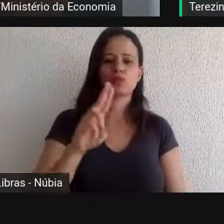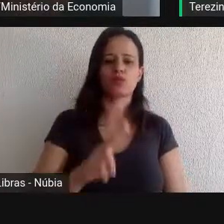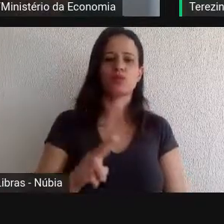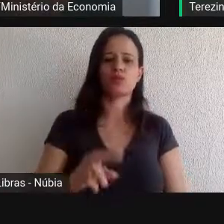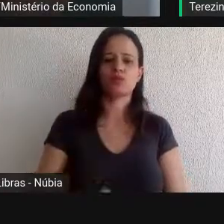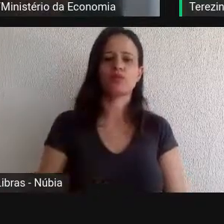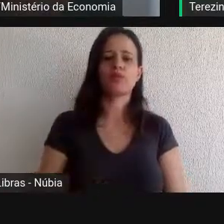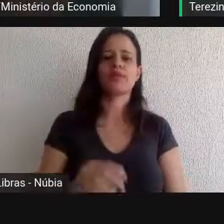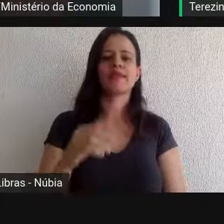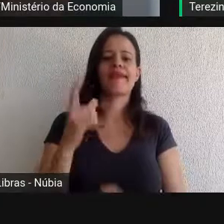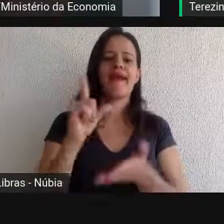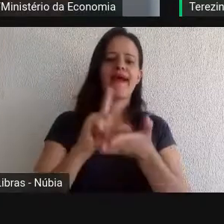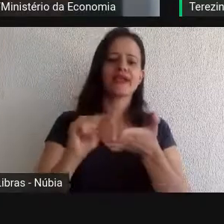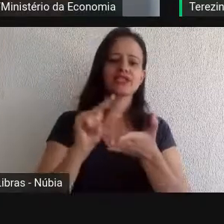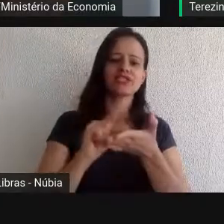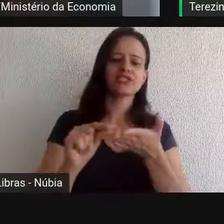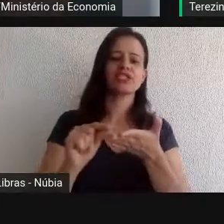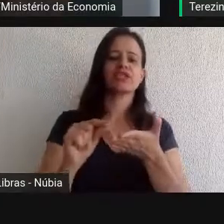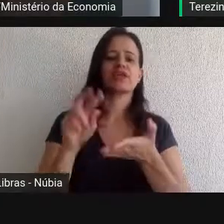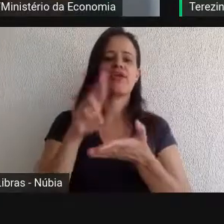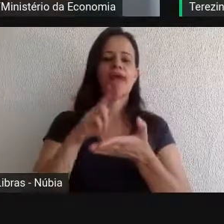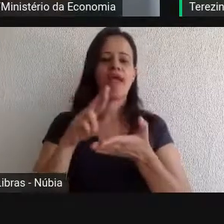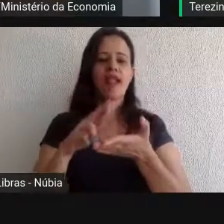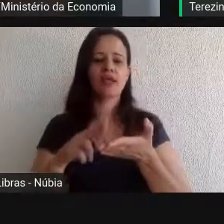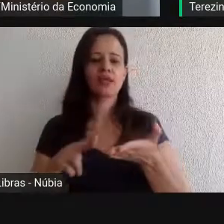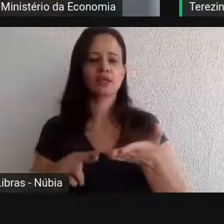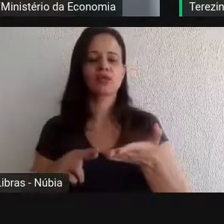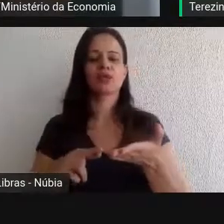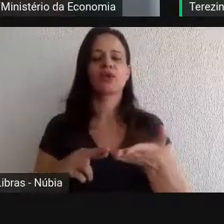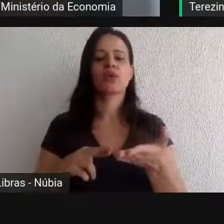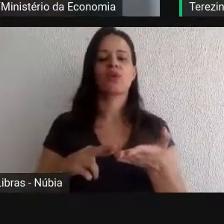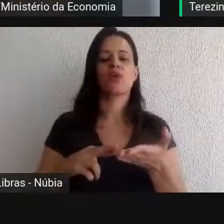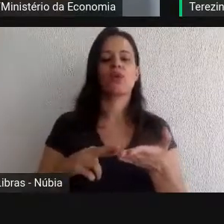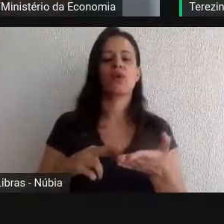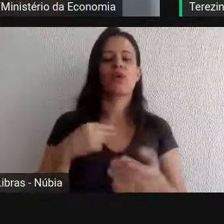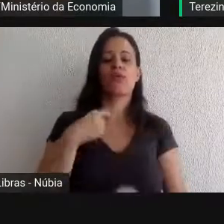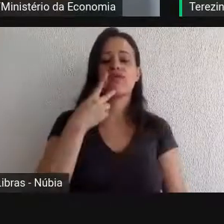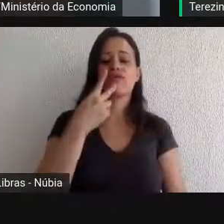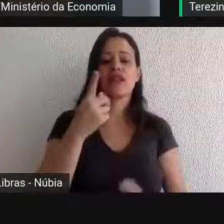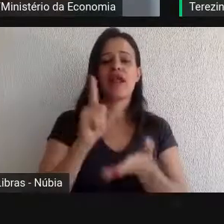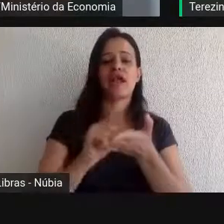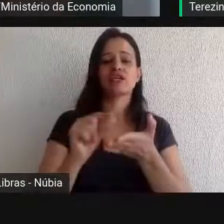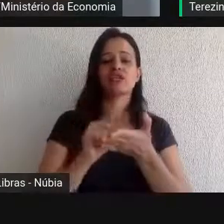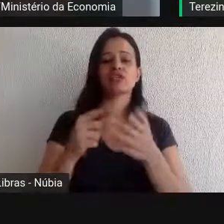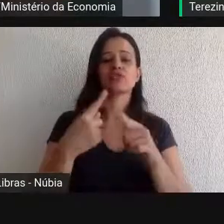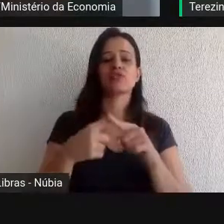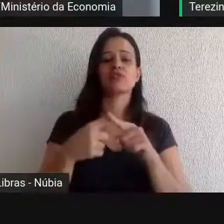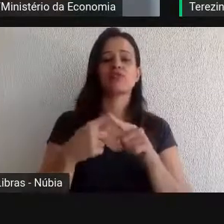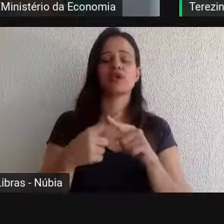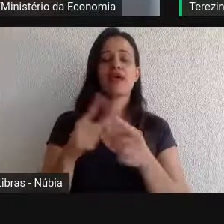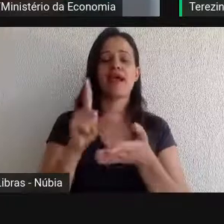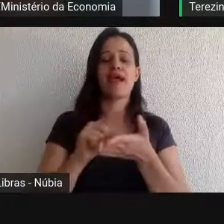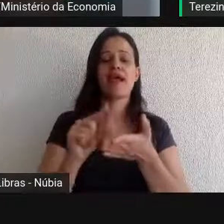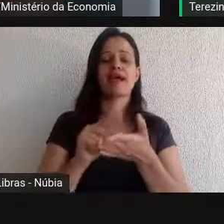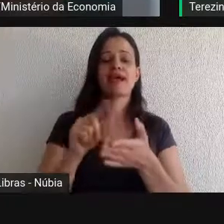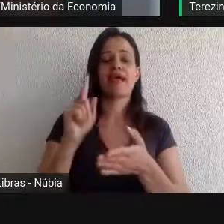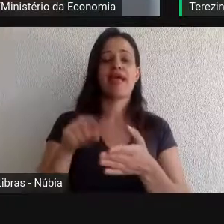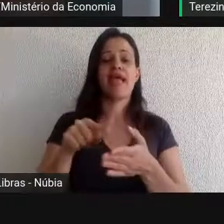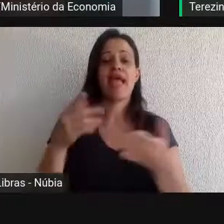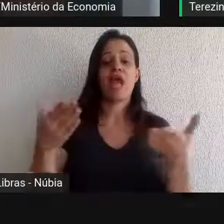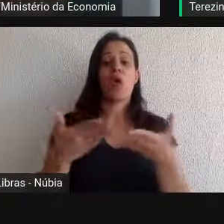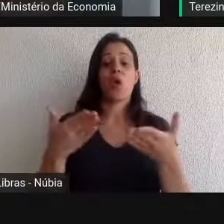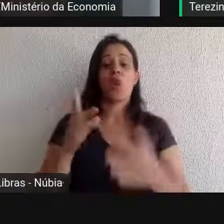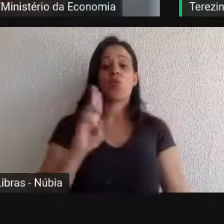Né? Os artigos, os relatórios, eu estou falando do artigo, porque o artigo ele está no topo assim,